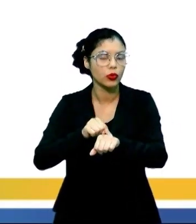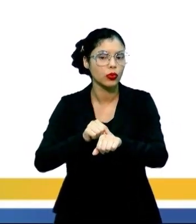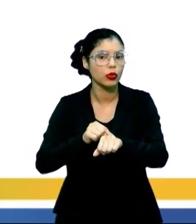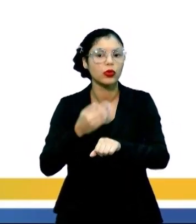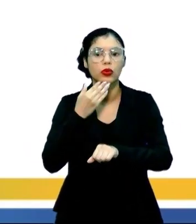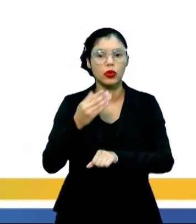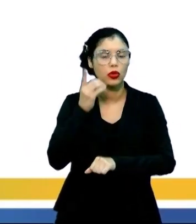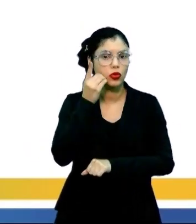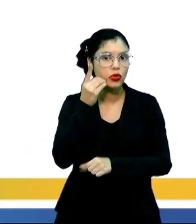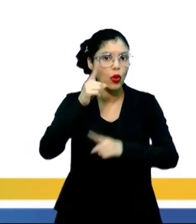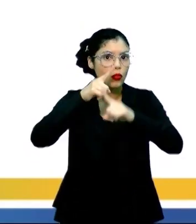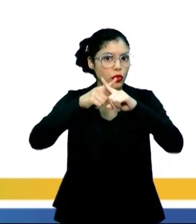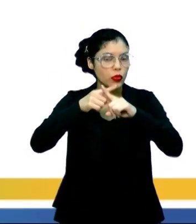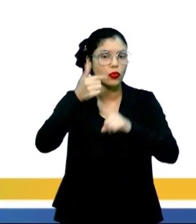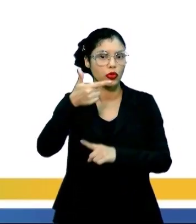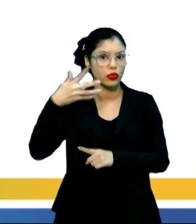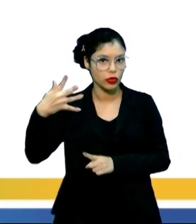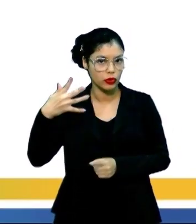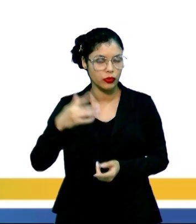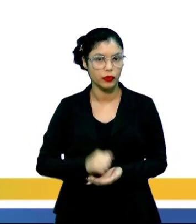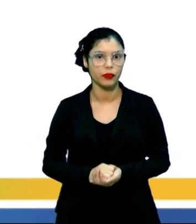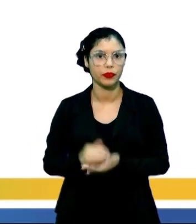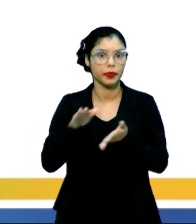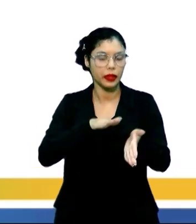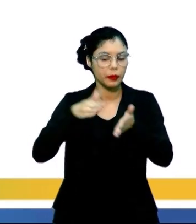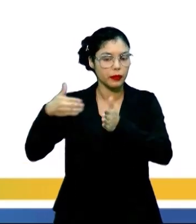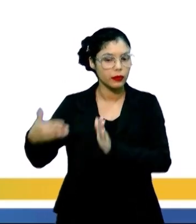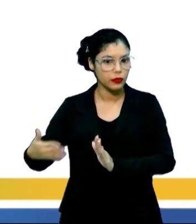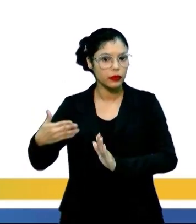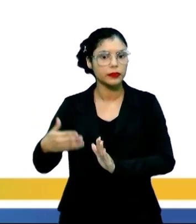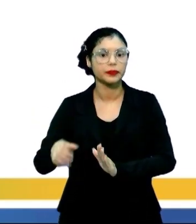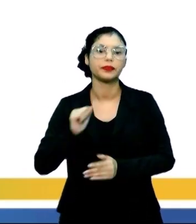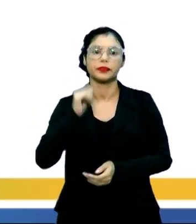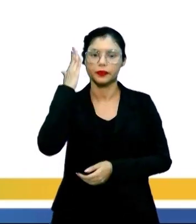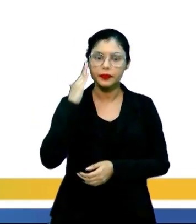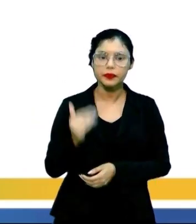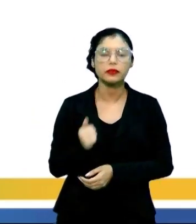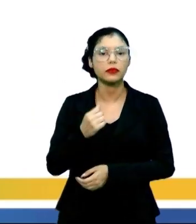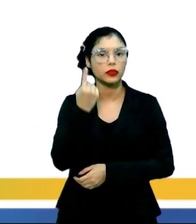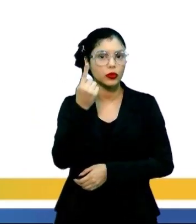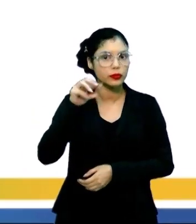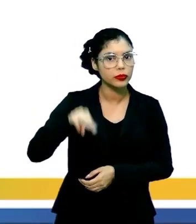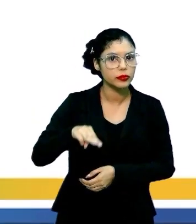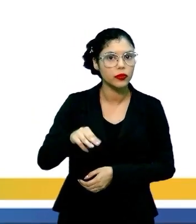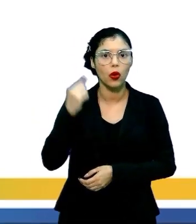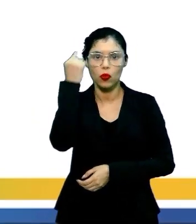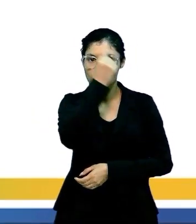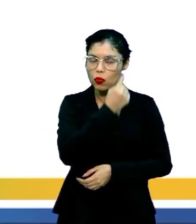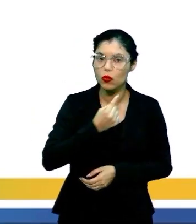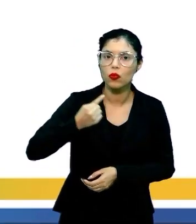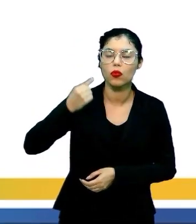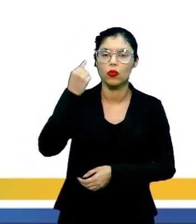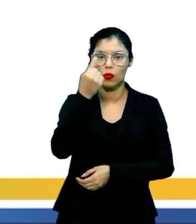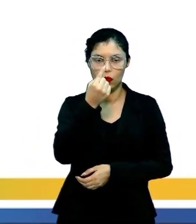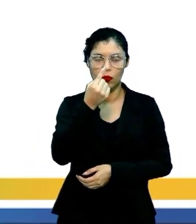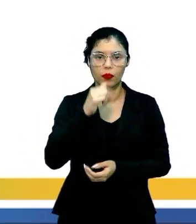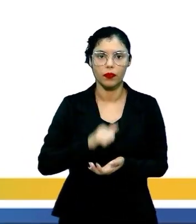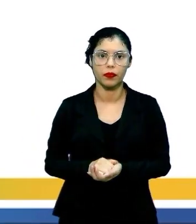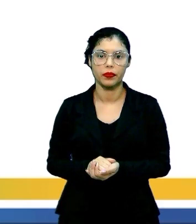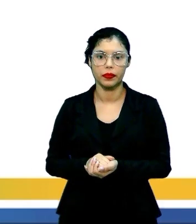em dias e multiplicar por 24. A partir disso, sabendo que uma hora